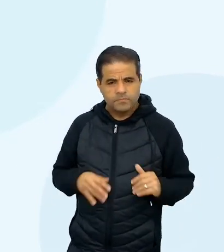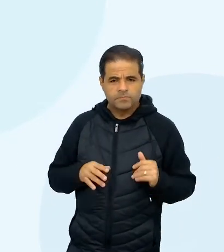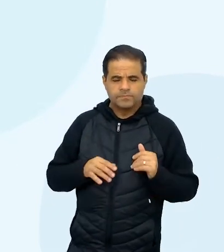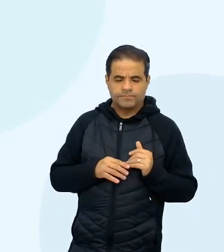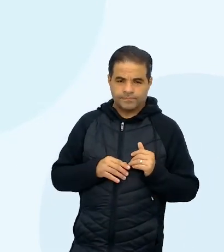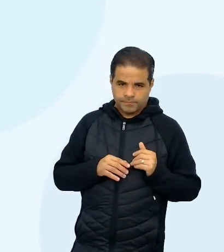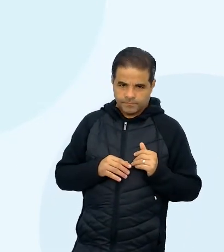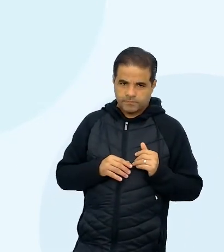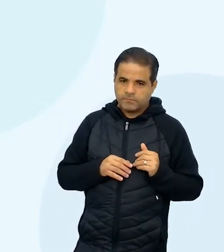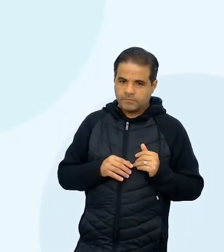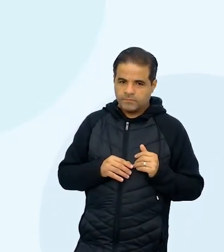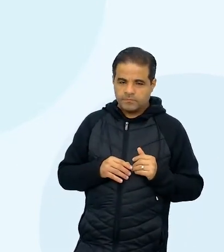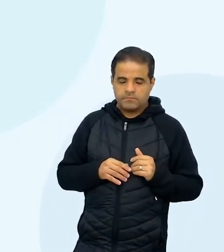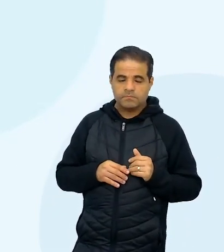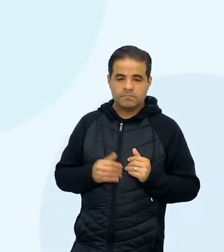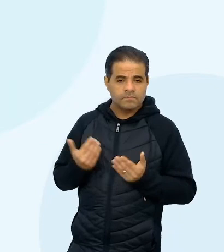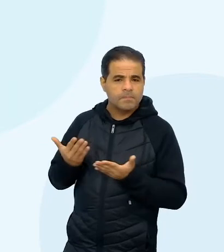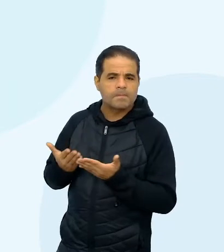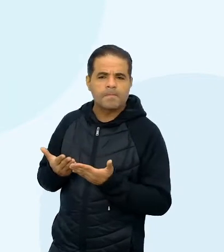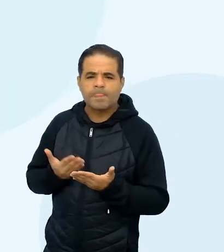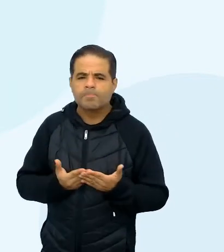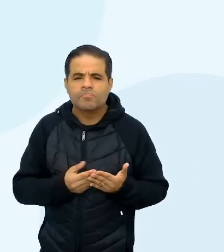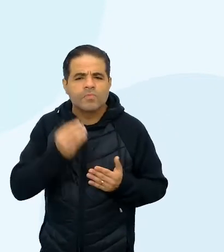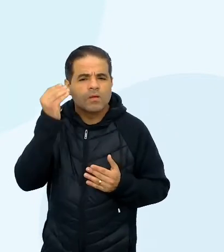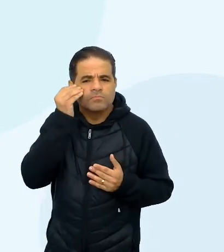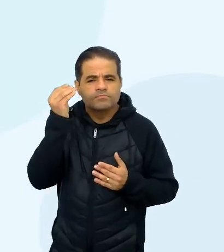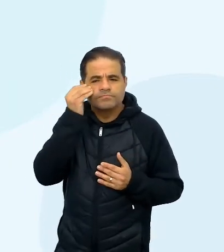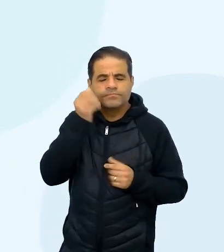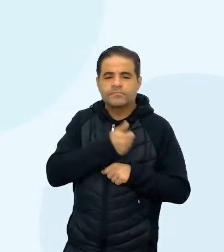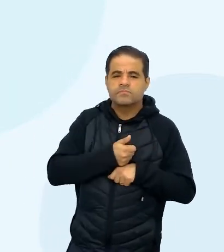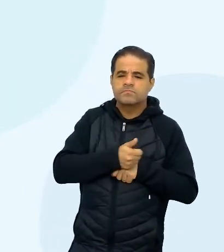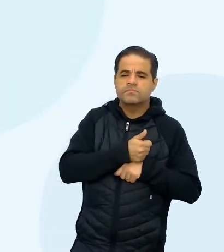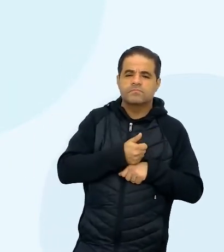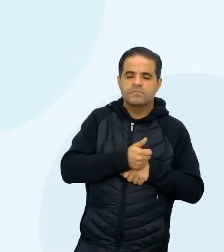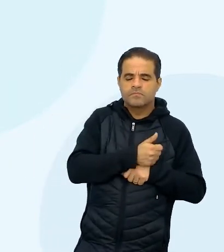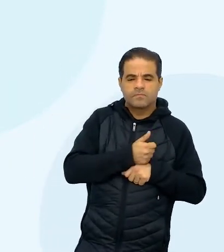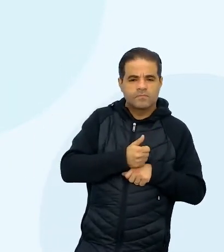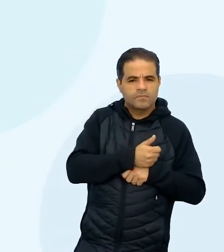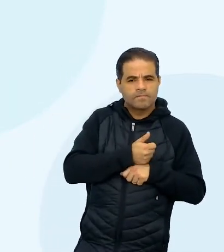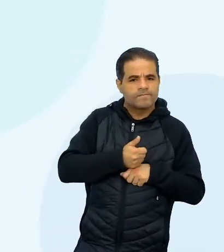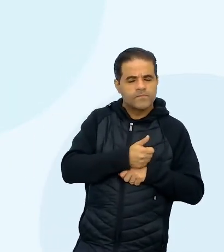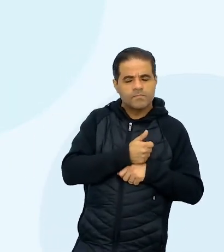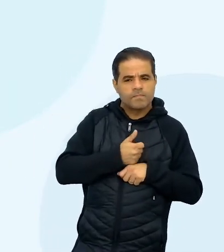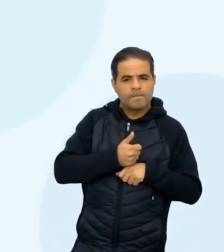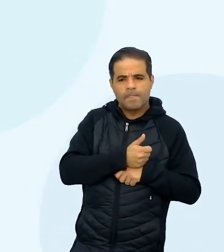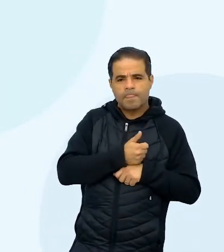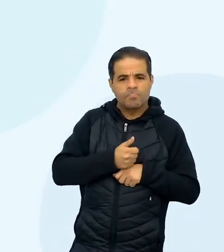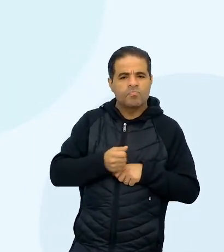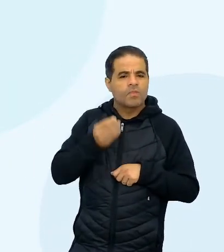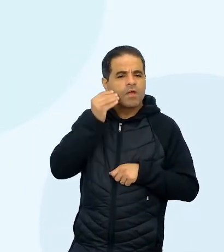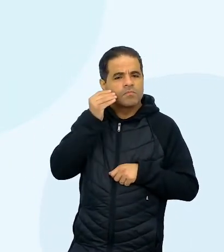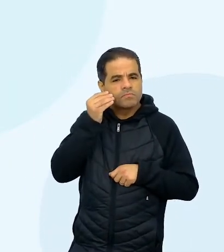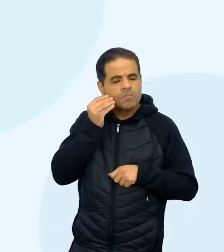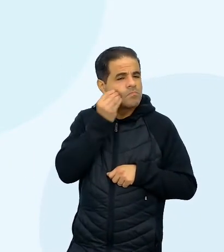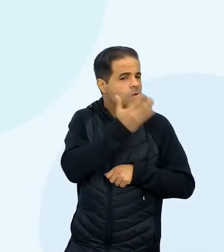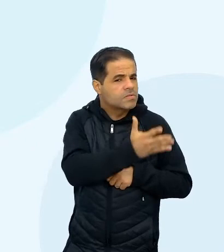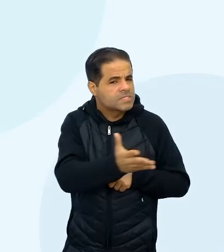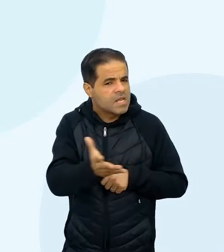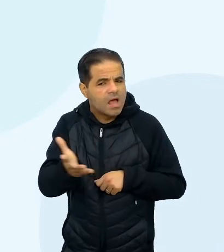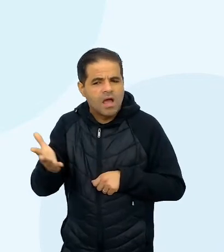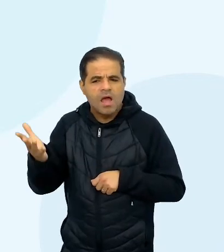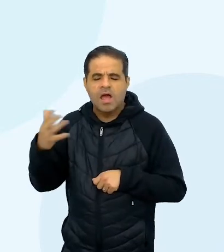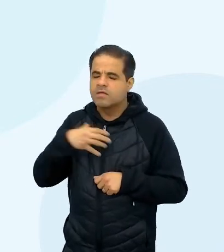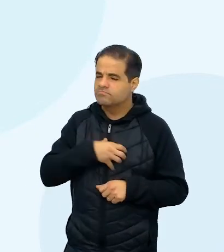oportunidade para que os estudantes experimentem aí essas profissões, né, da forma como nós tentamos mostrar